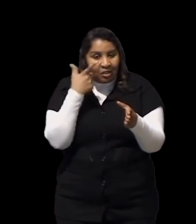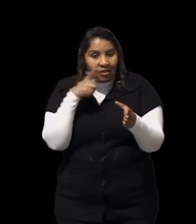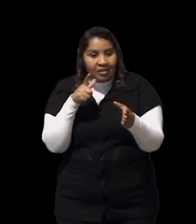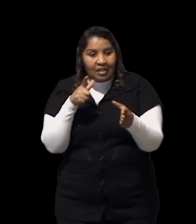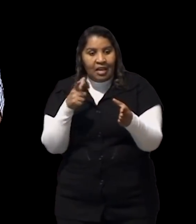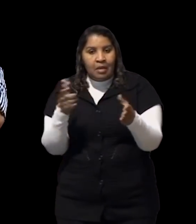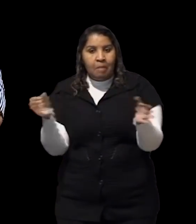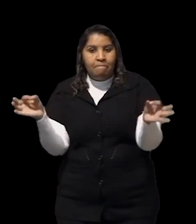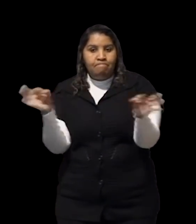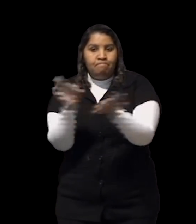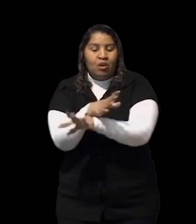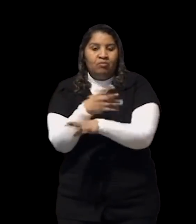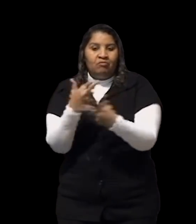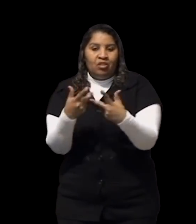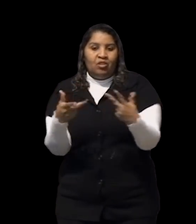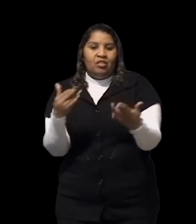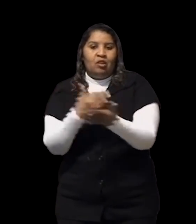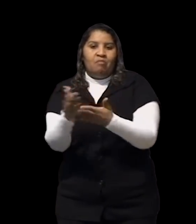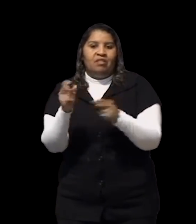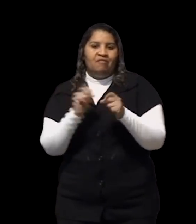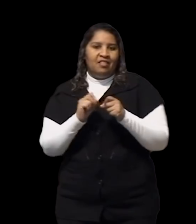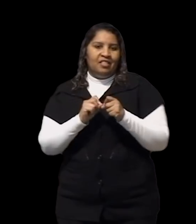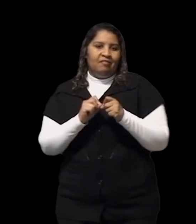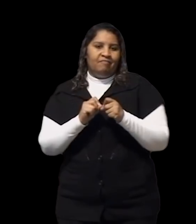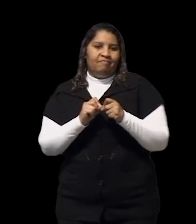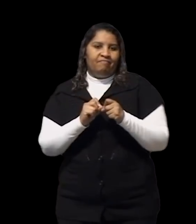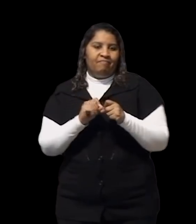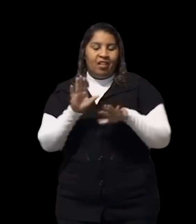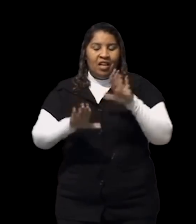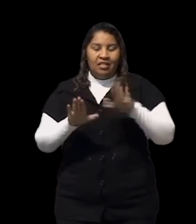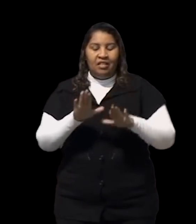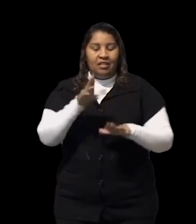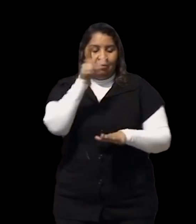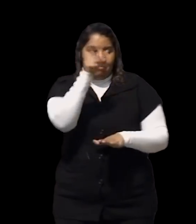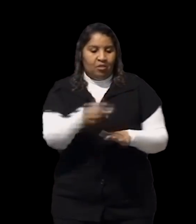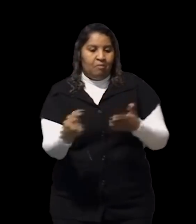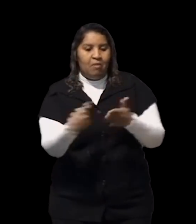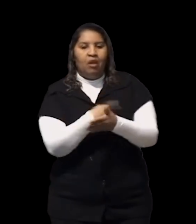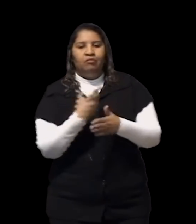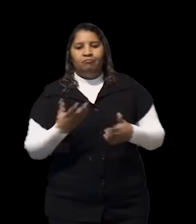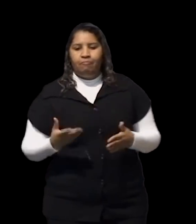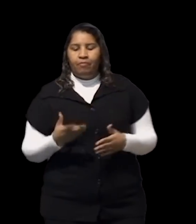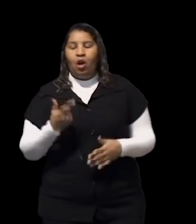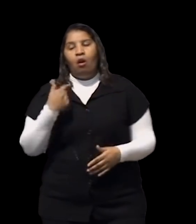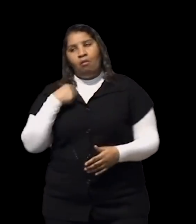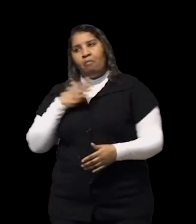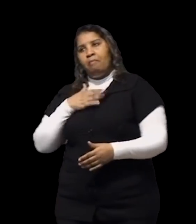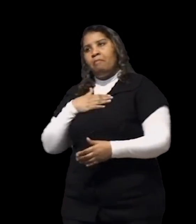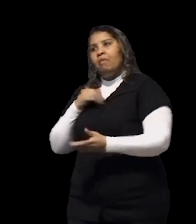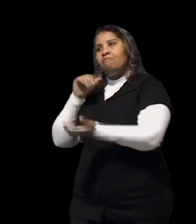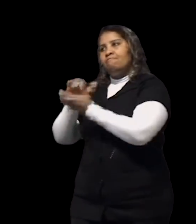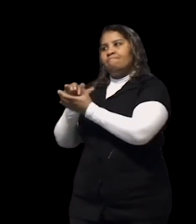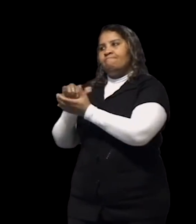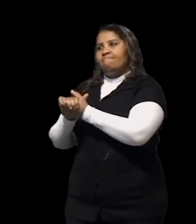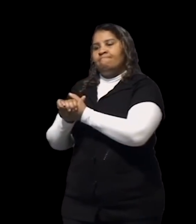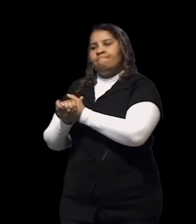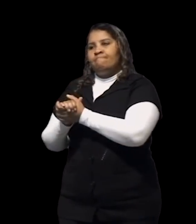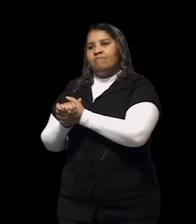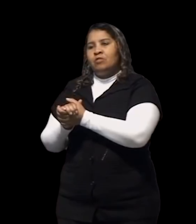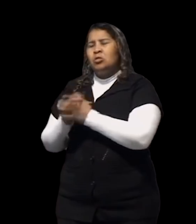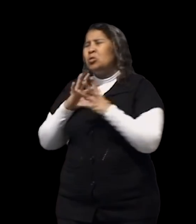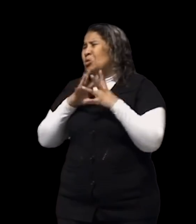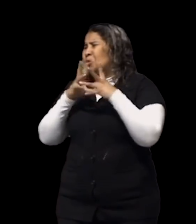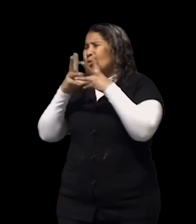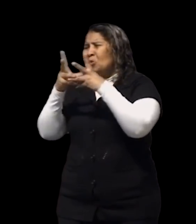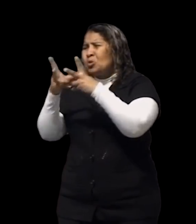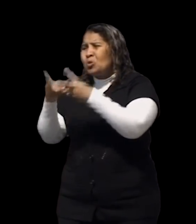pastor uma eu tenho aqui um cônjuge que todos relacionamentos dele ele abandona a